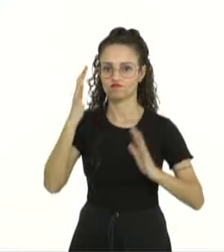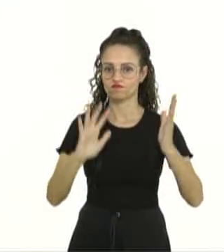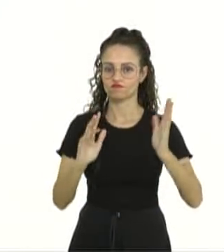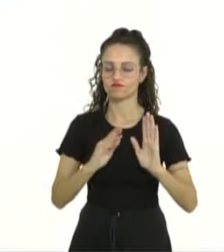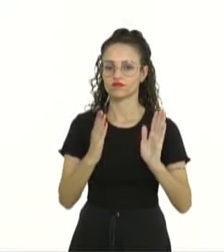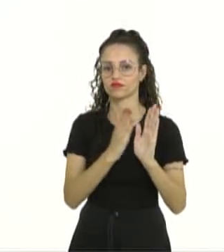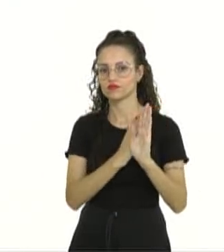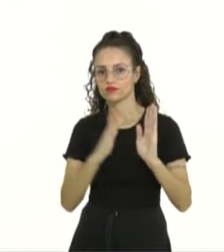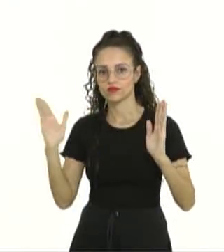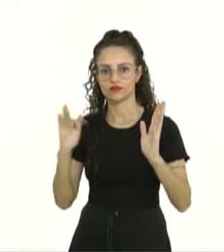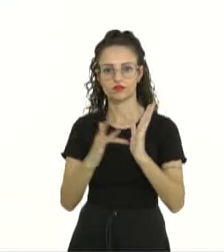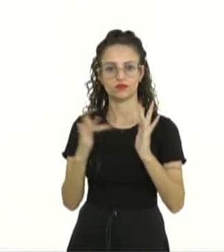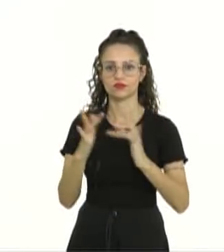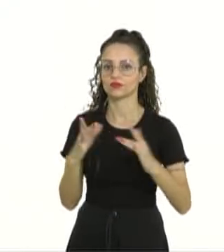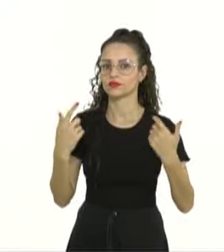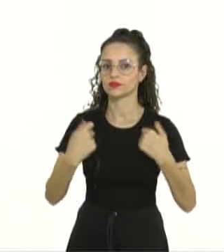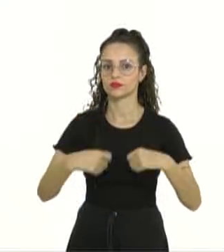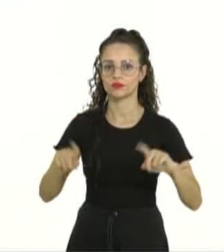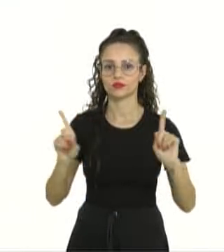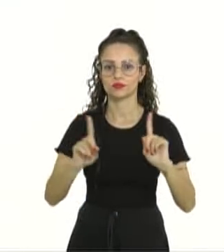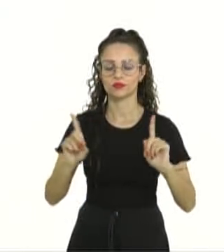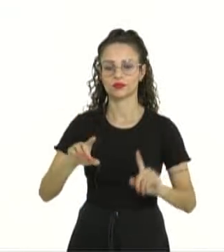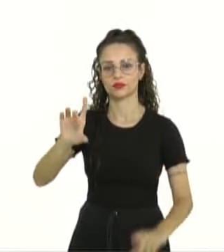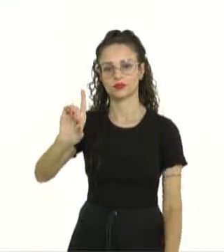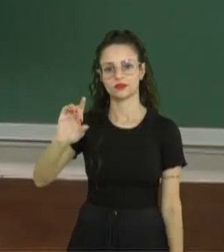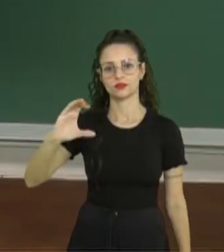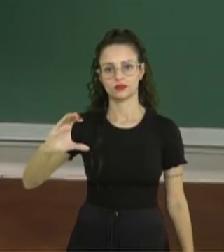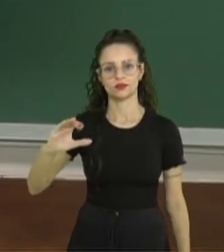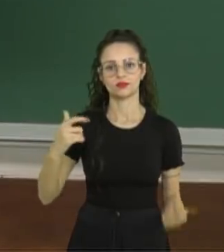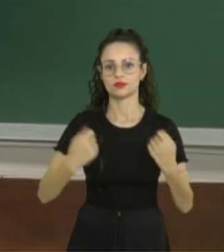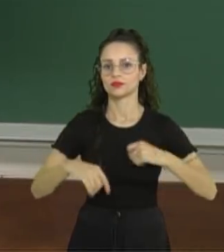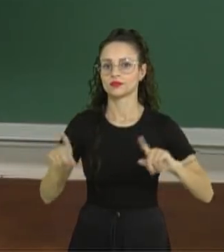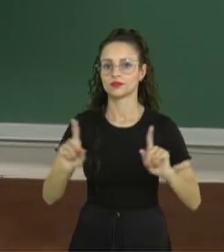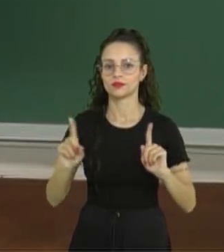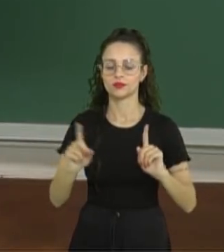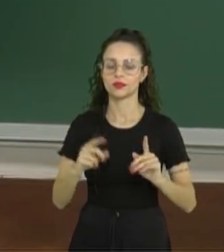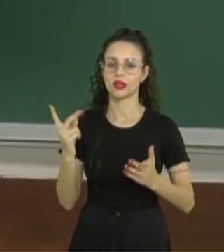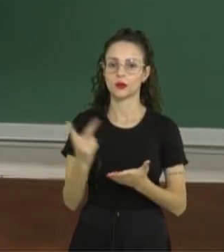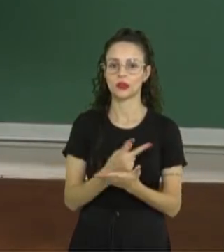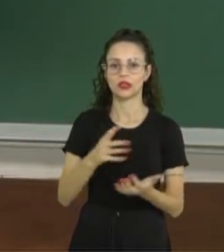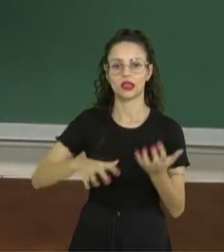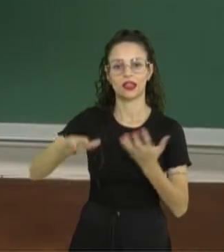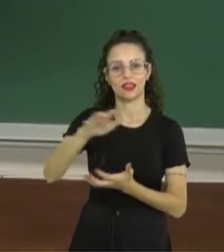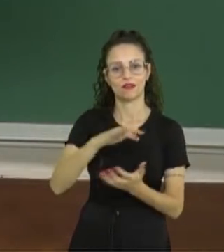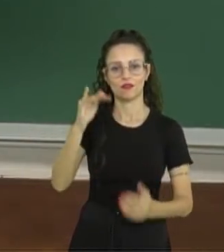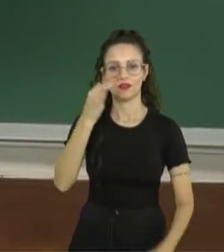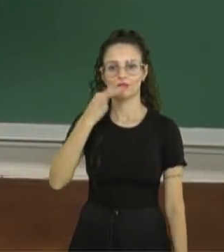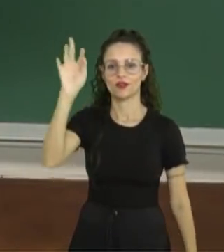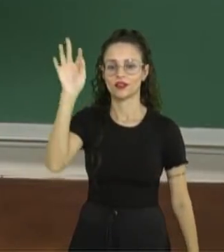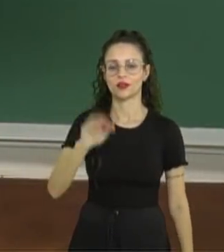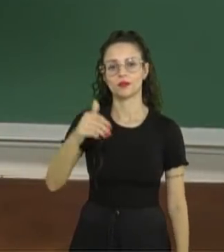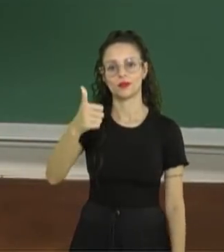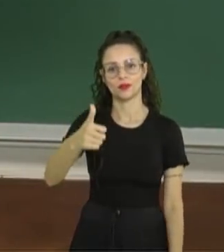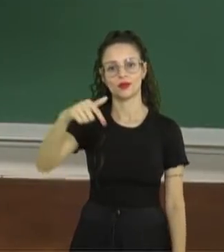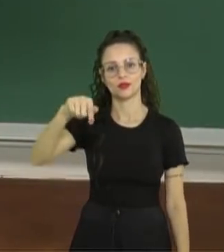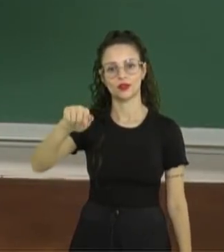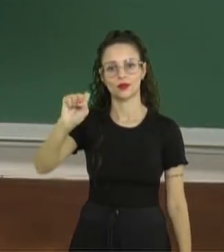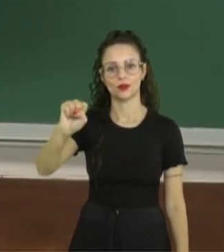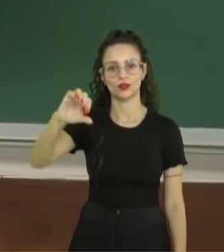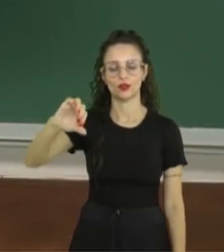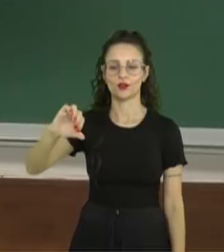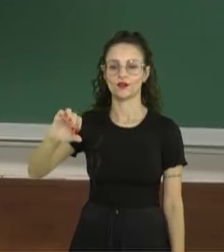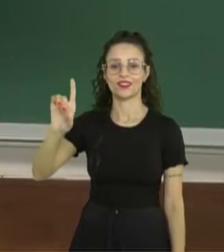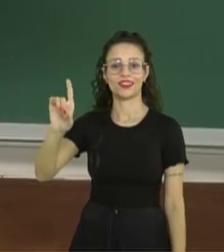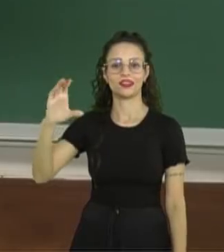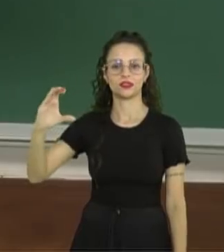Cristo, não é necessário colocar a abreviatura depois de Cristo. Não se coloca que aconteceu a Revolução Francesa em 1789